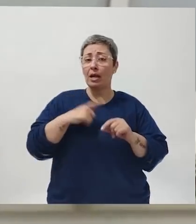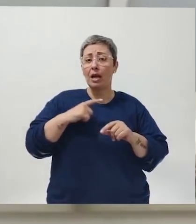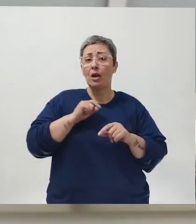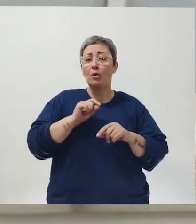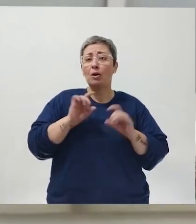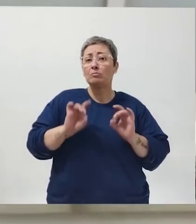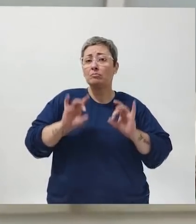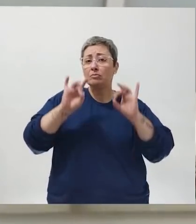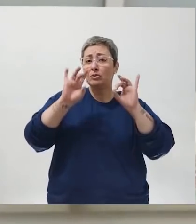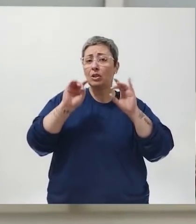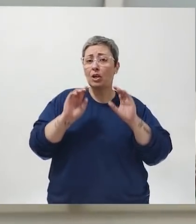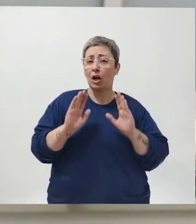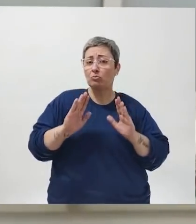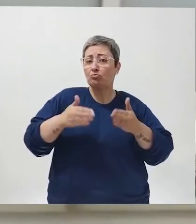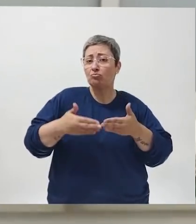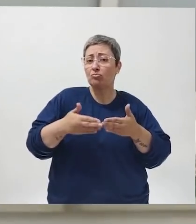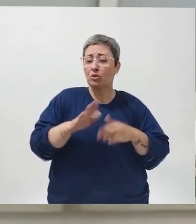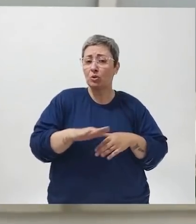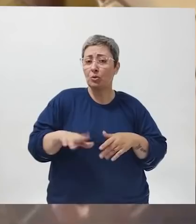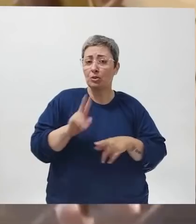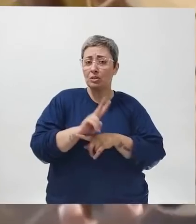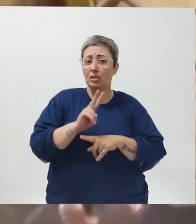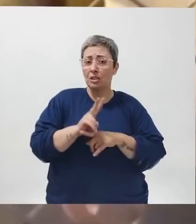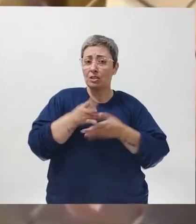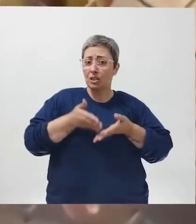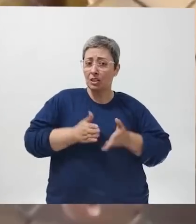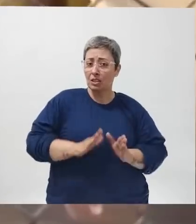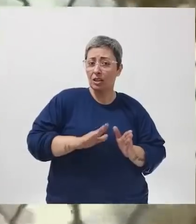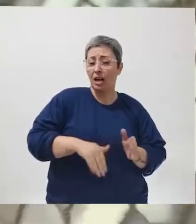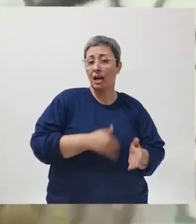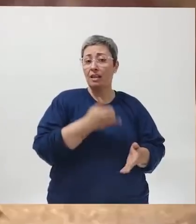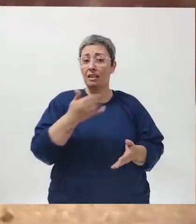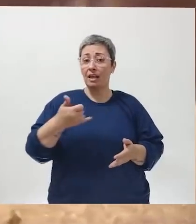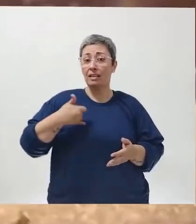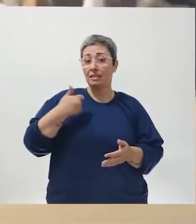o nascimento até 20 anos de idade.